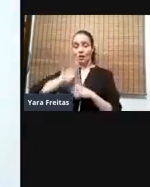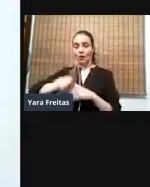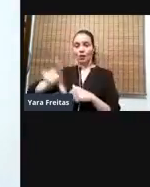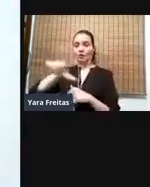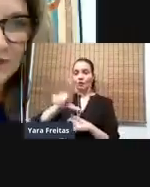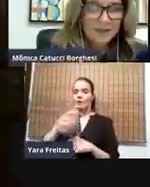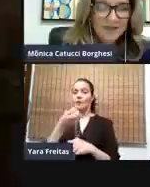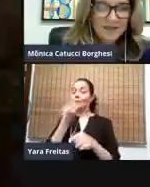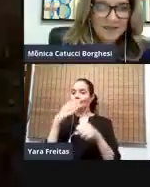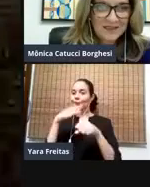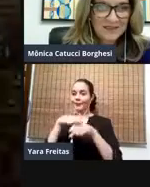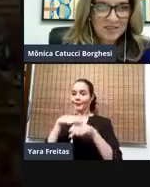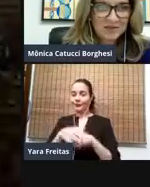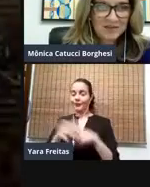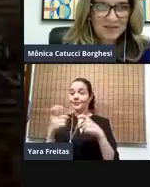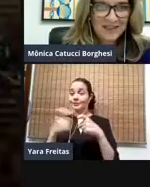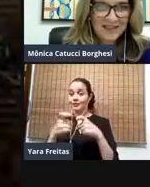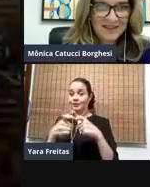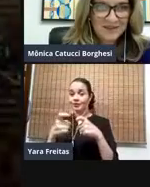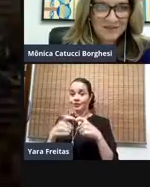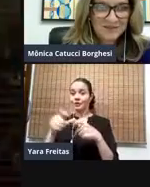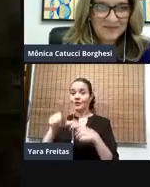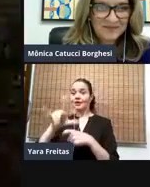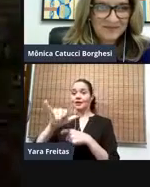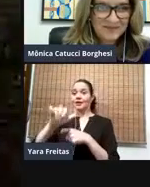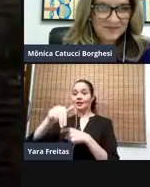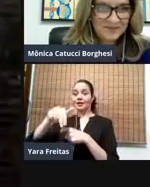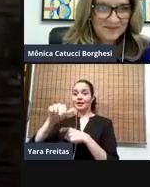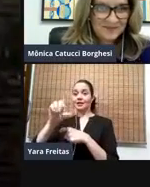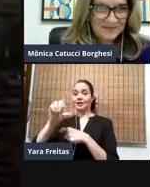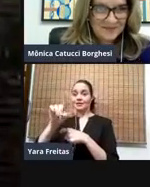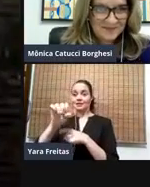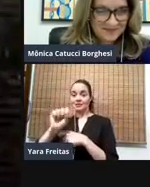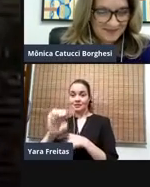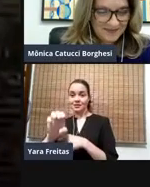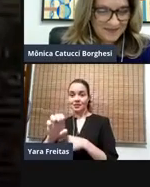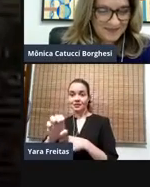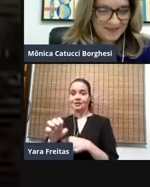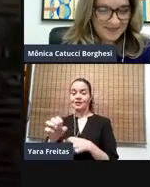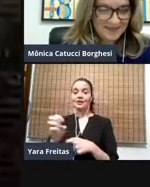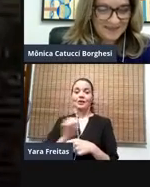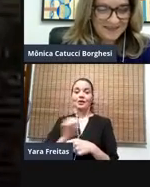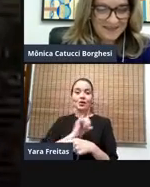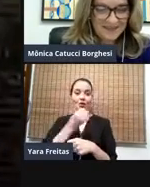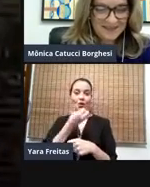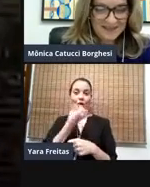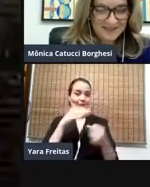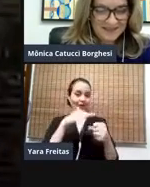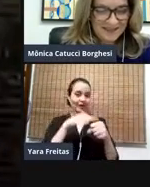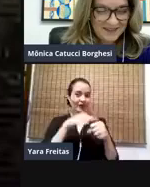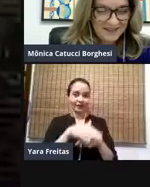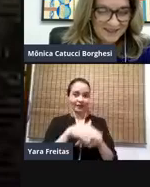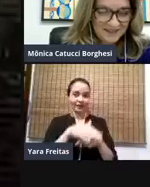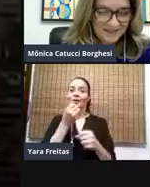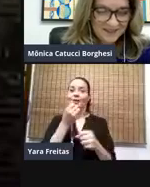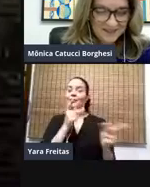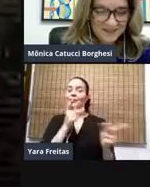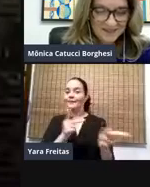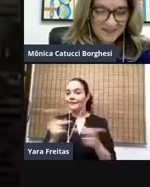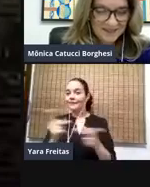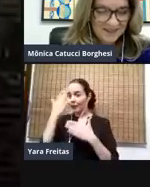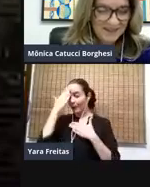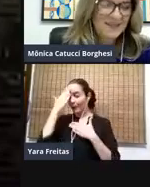Boa noite, doutora Lindsay, seja bem-vinda. Boa noite a todos, bem-vindos, obrigada,